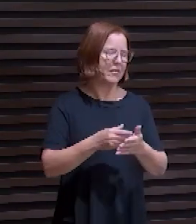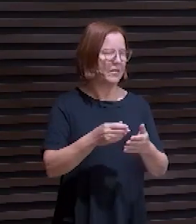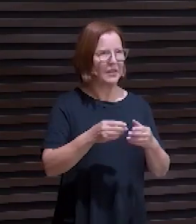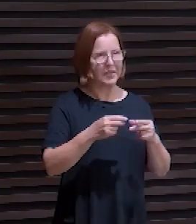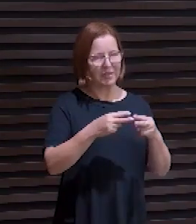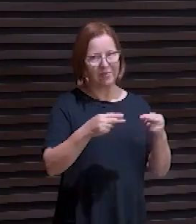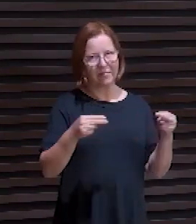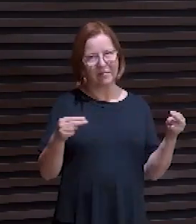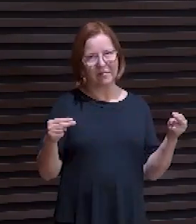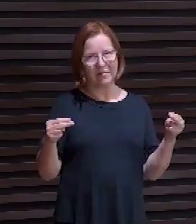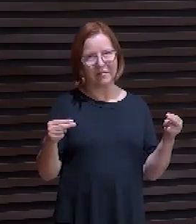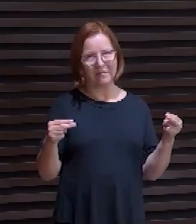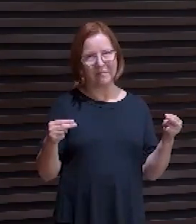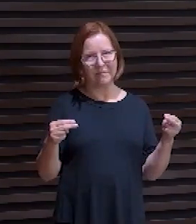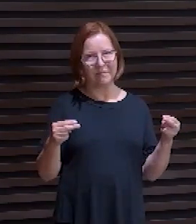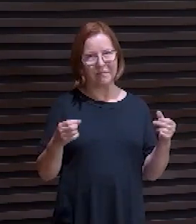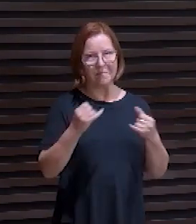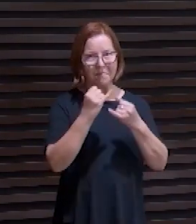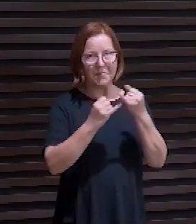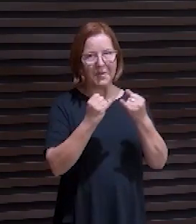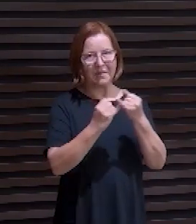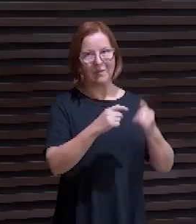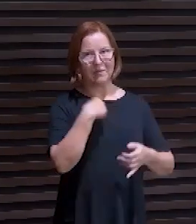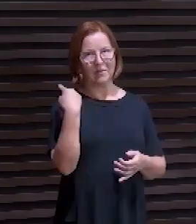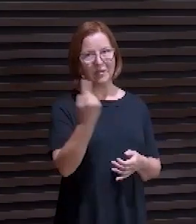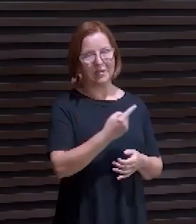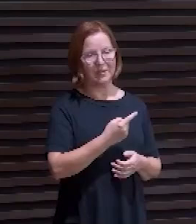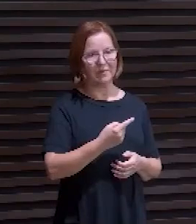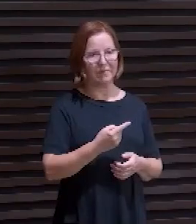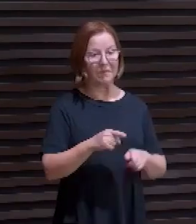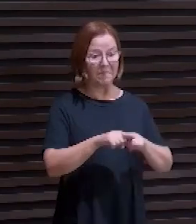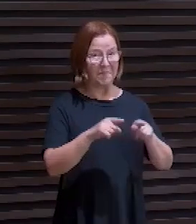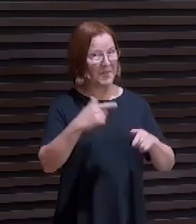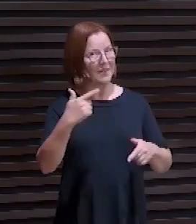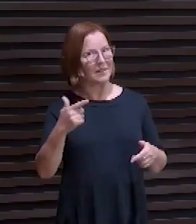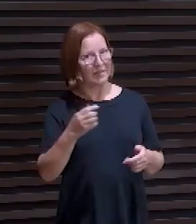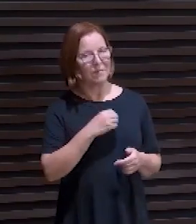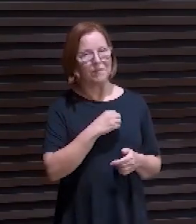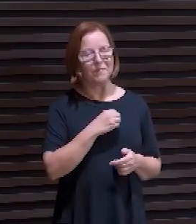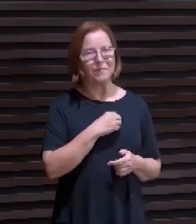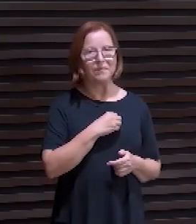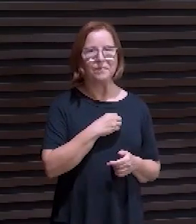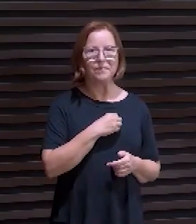coisas à nossa semelhança, mas sem pecado.